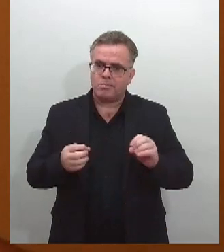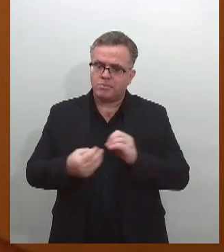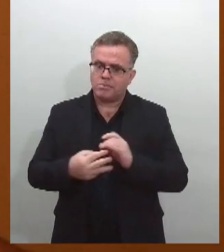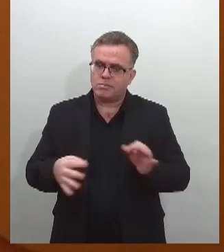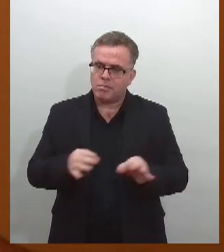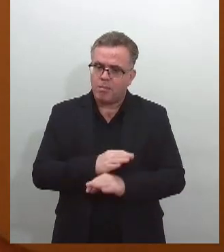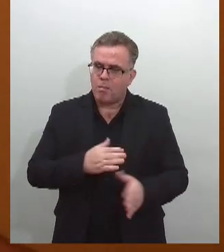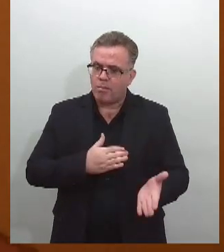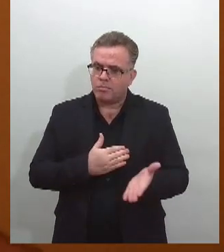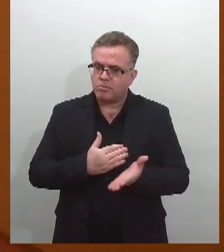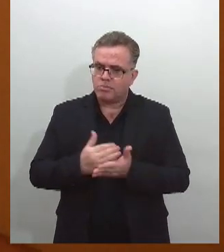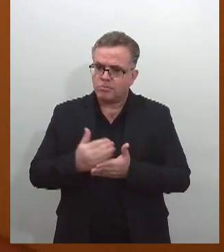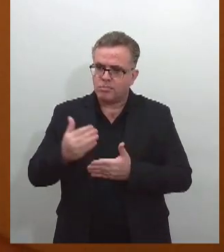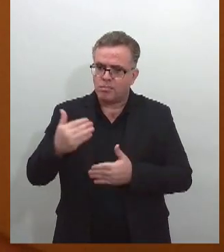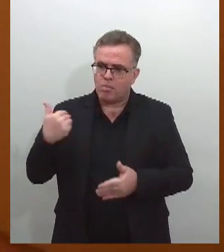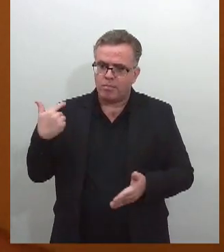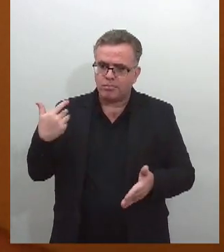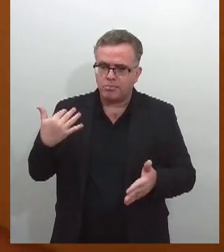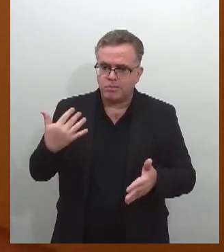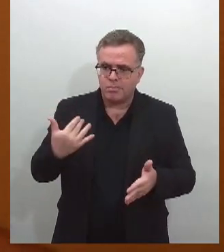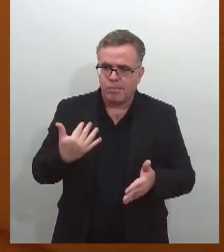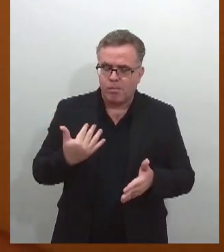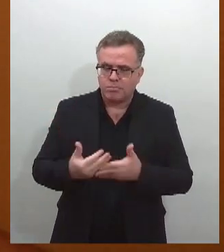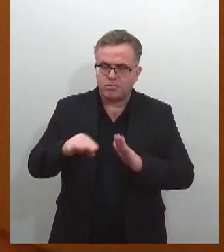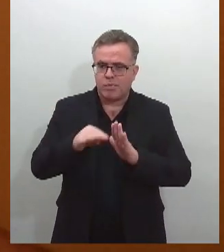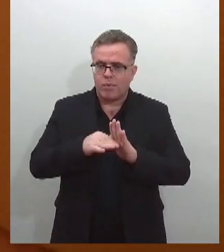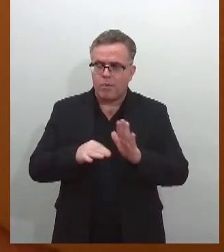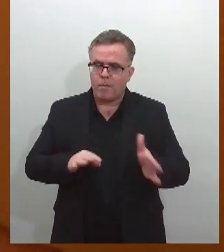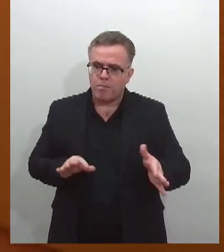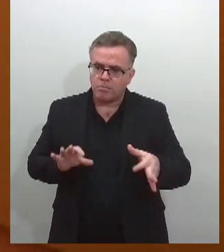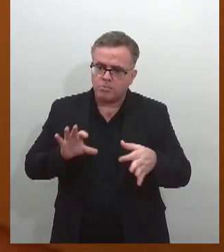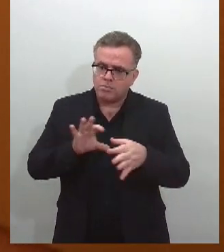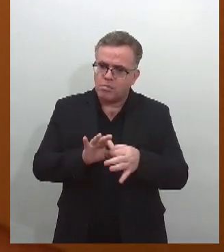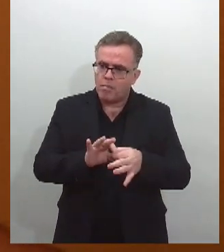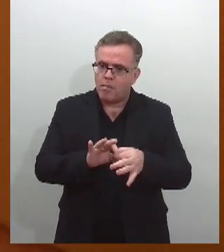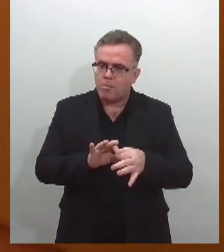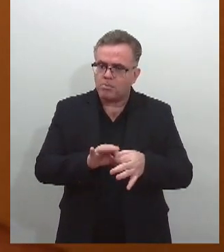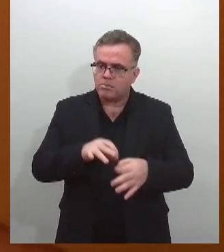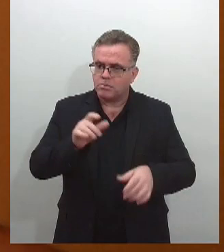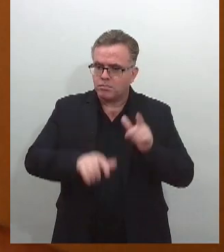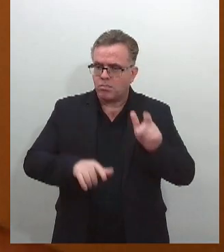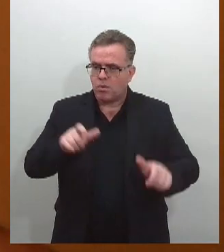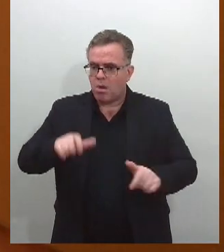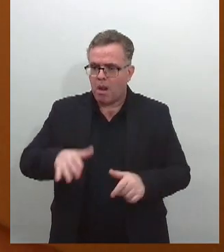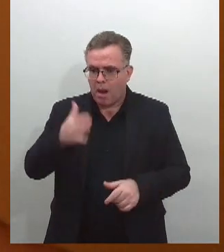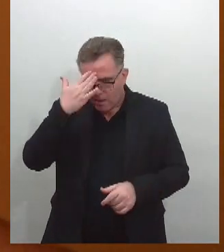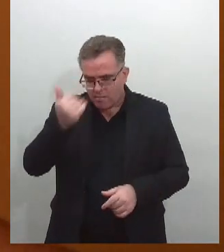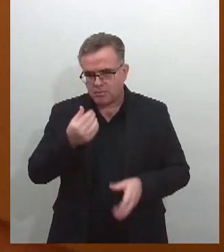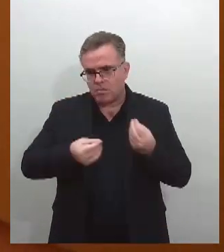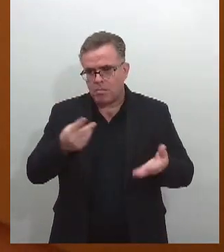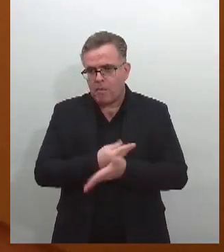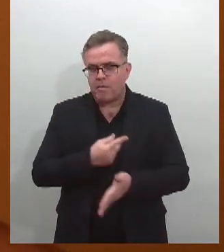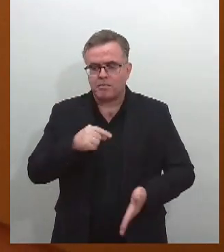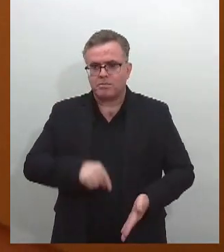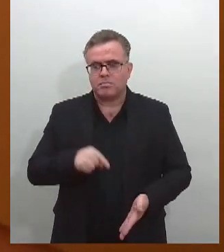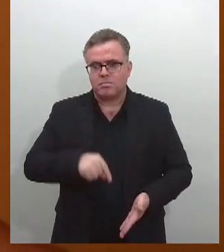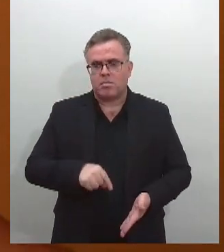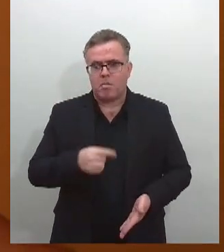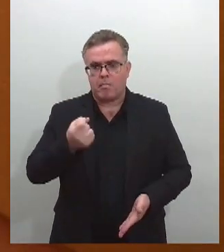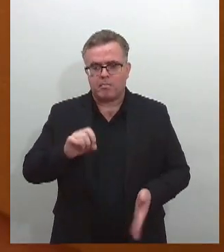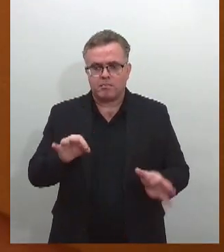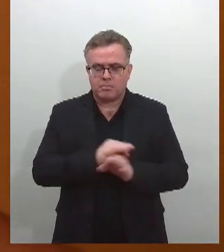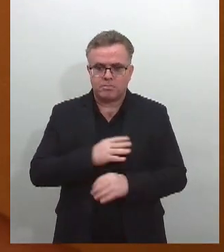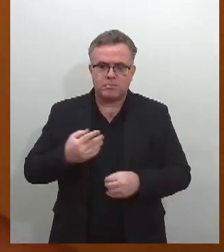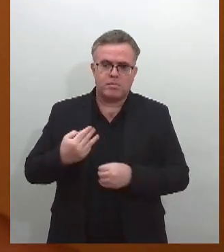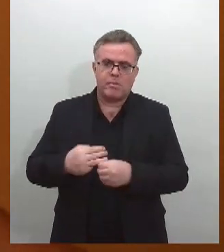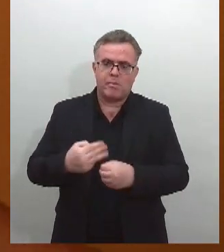criada, ela tem programas voltados, né, para que as pessoas saibam o que é que acontece no estado, no interior do estado.